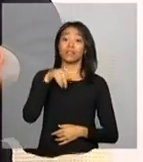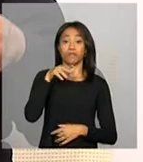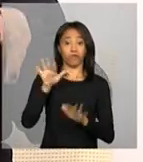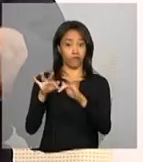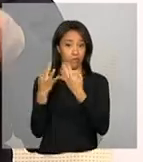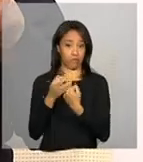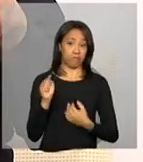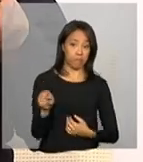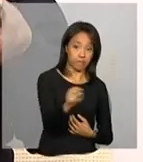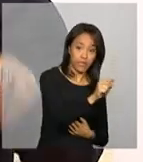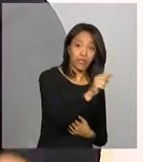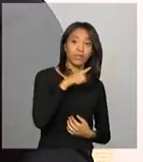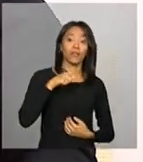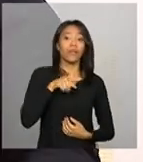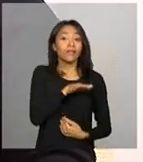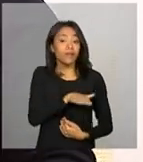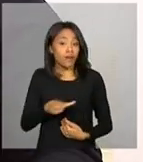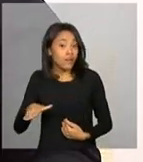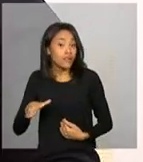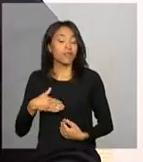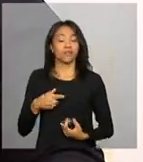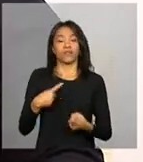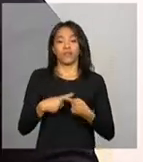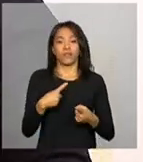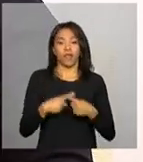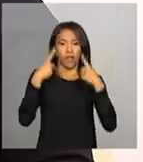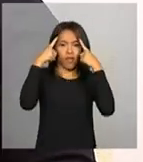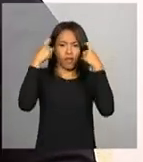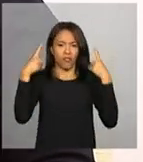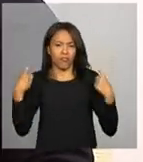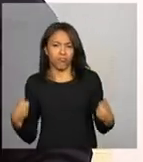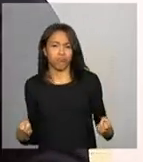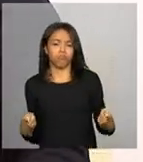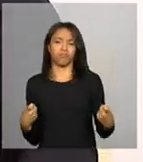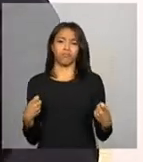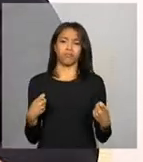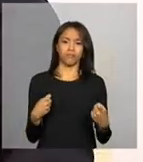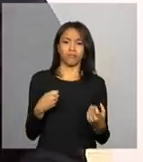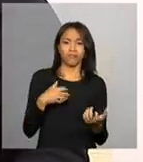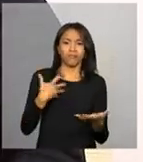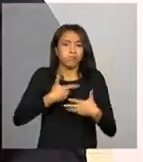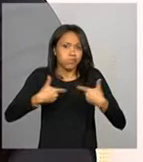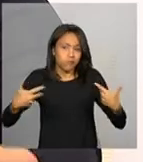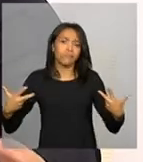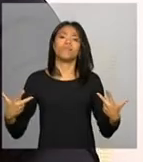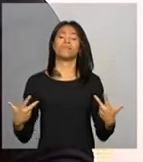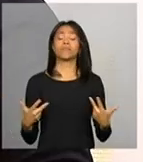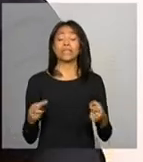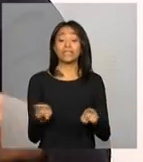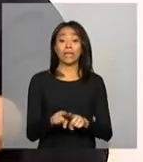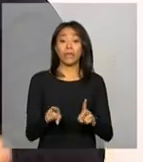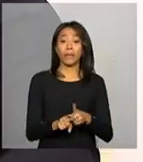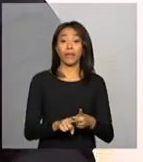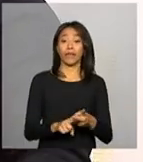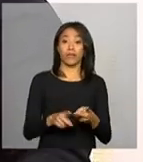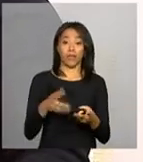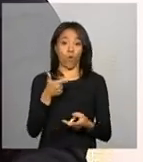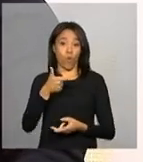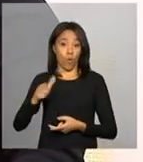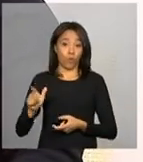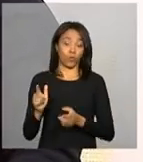crianças é que sofreram abuso e exploração sexual nós temos também o apaef